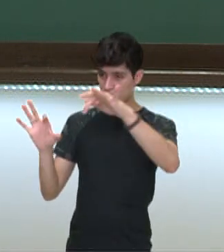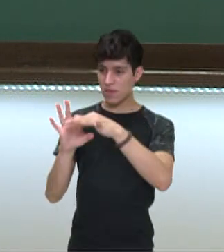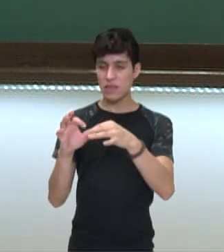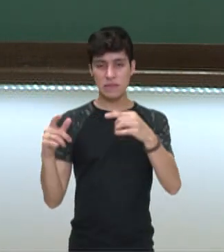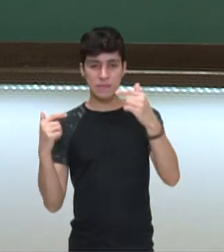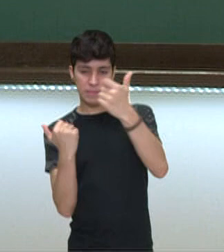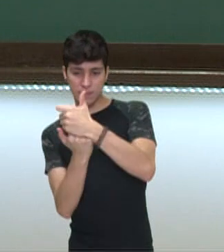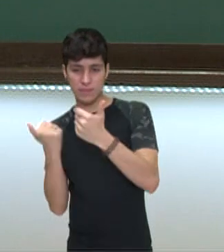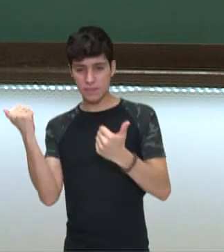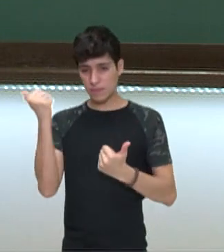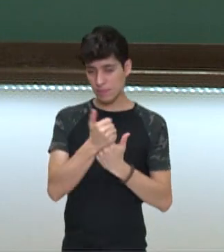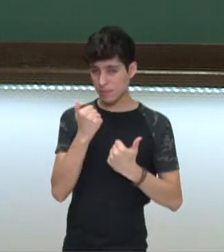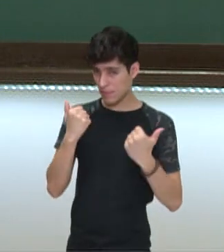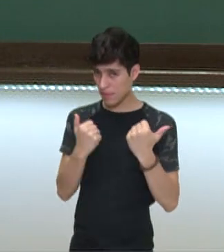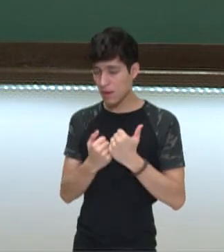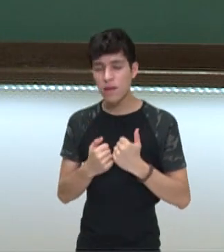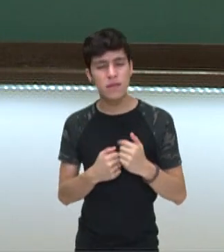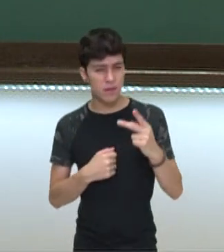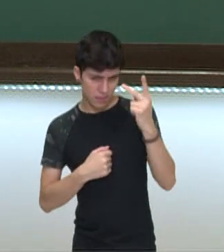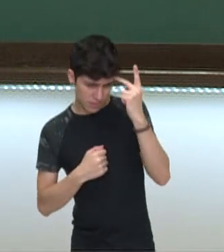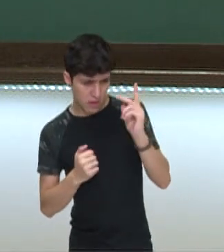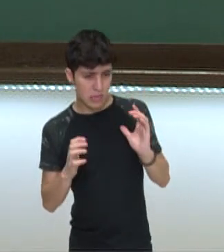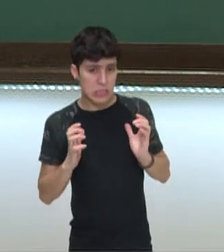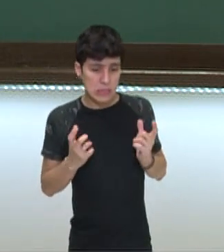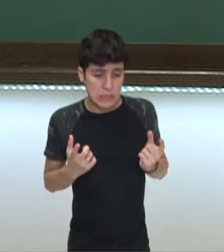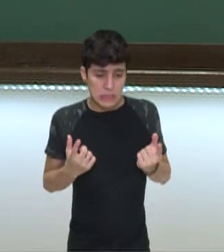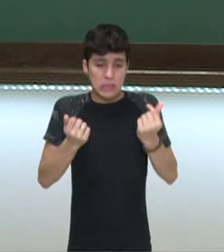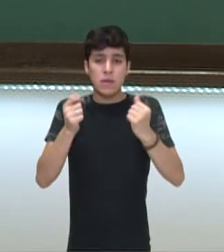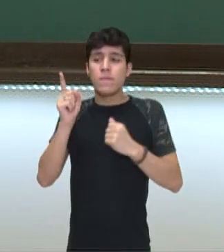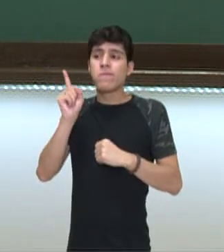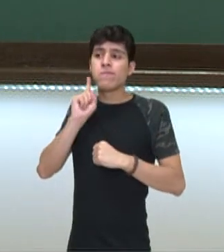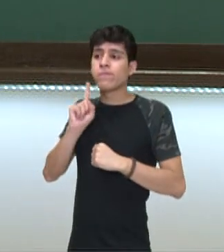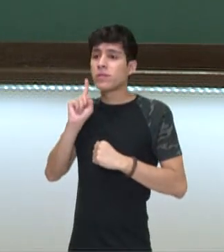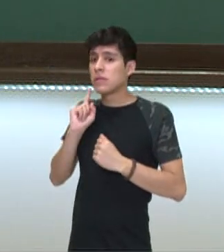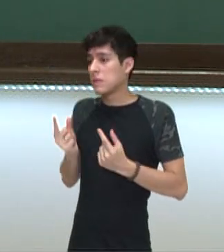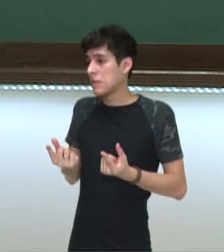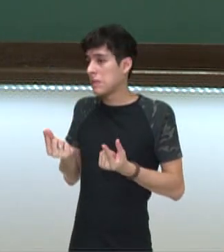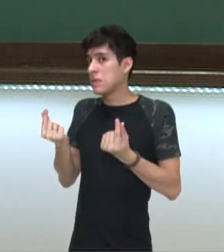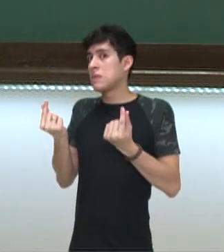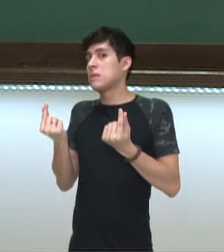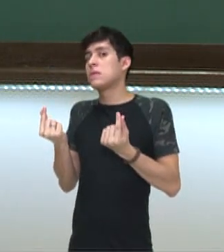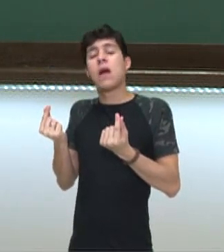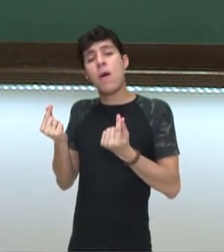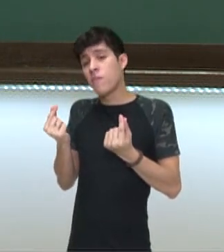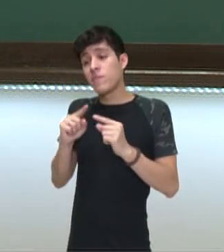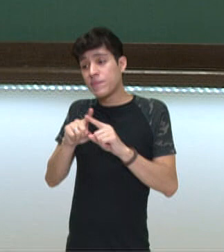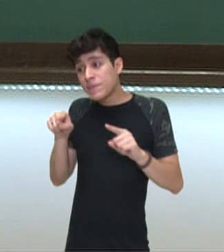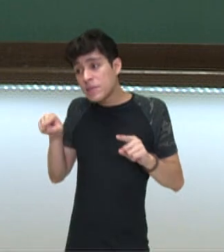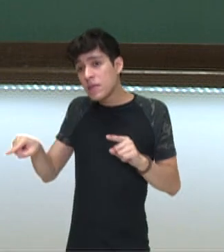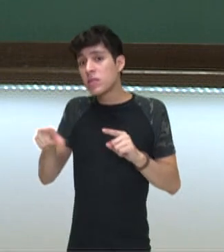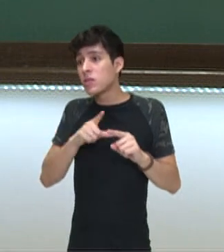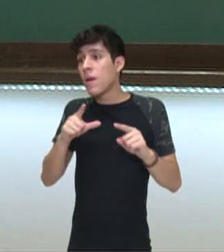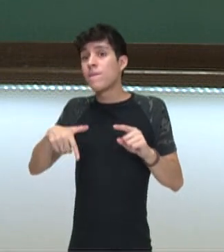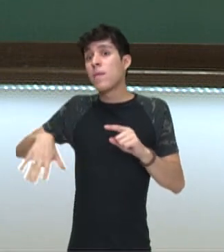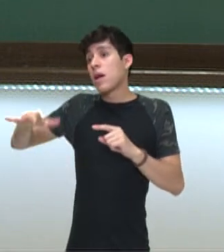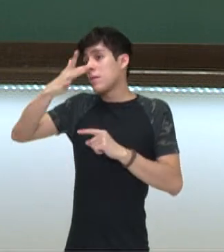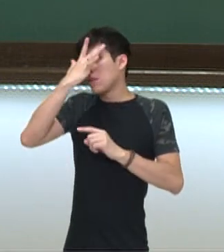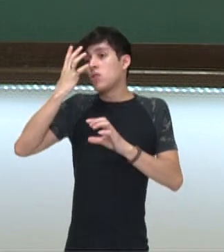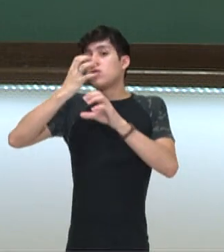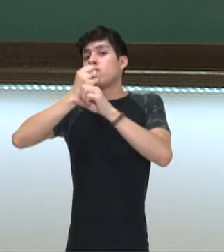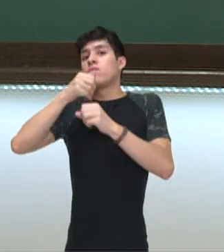tem um detalhe, mas então São Paulo tinha uma grande riqueza. Minas Gerais era tão rico com as letras? Não, mas ela tinha o maior colégio